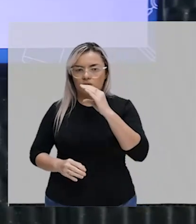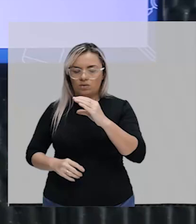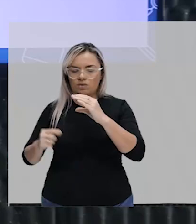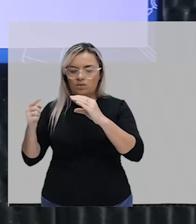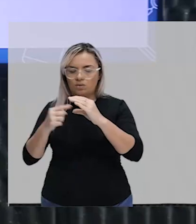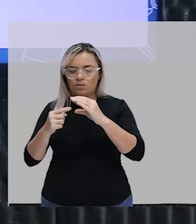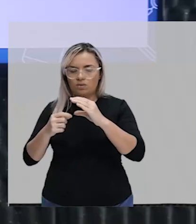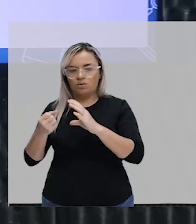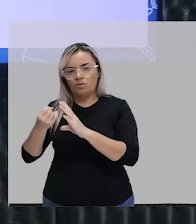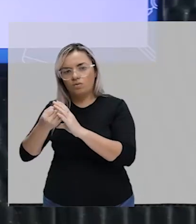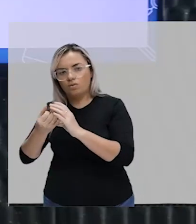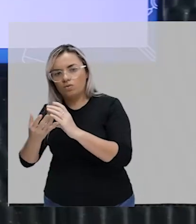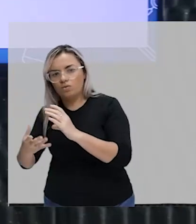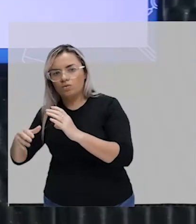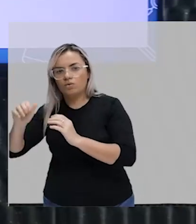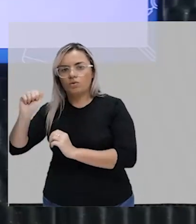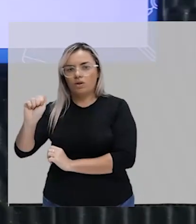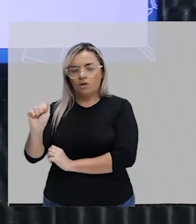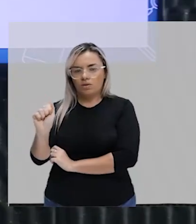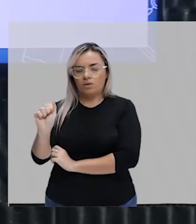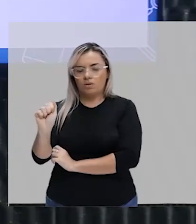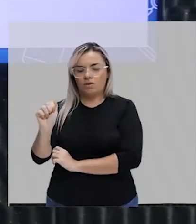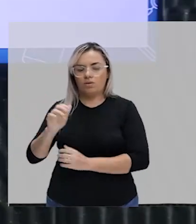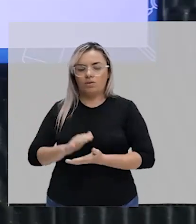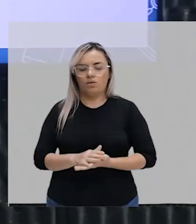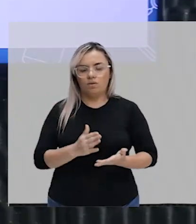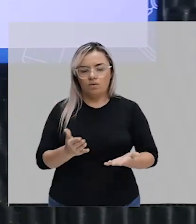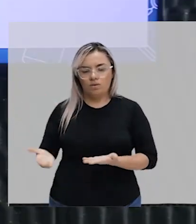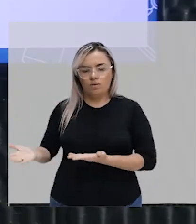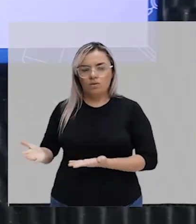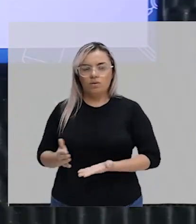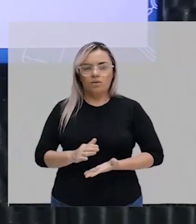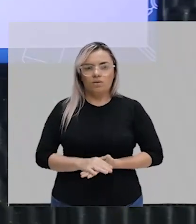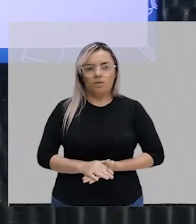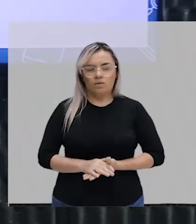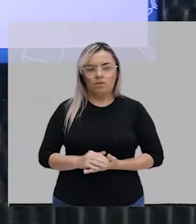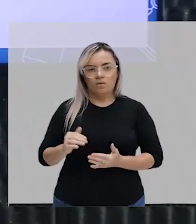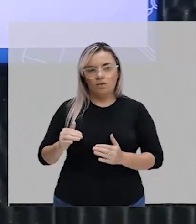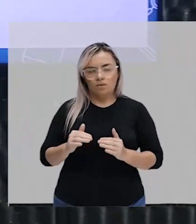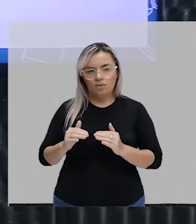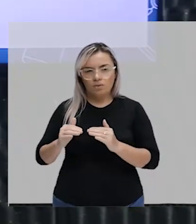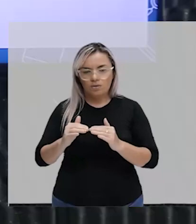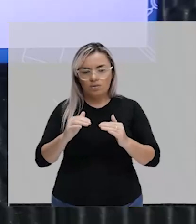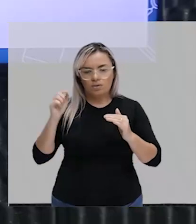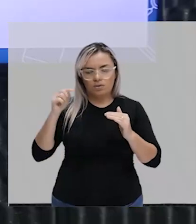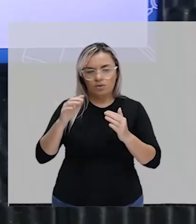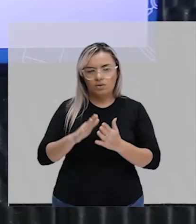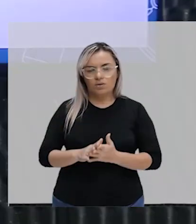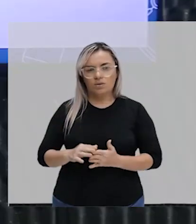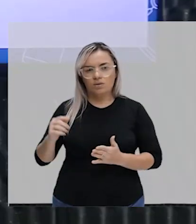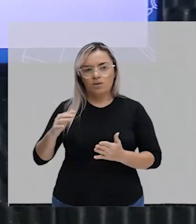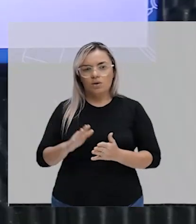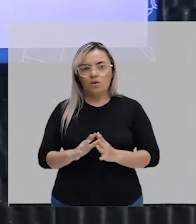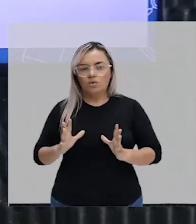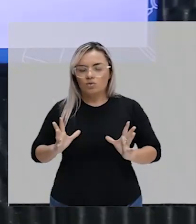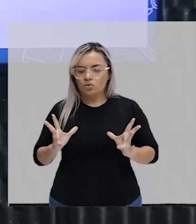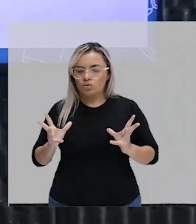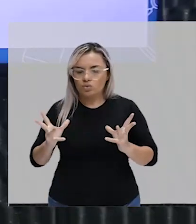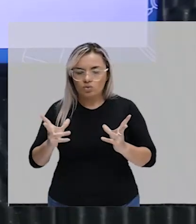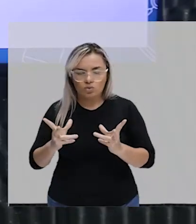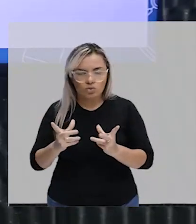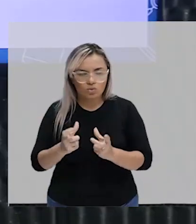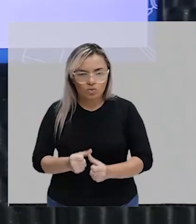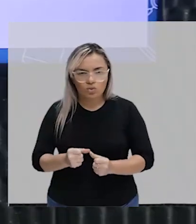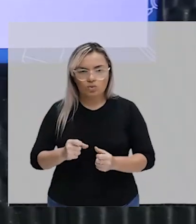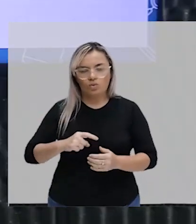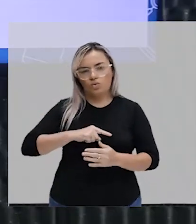no conjunto A. Gente, aqui, né, coincidiu todos os elementos. Então, são